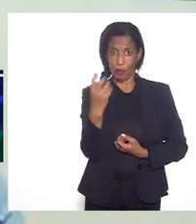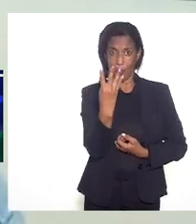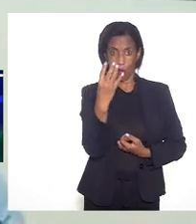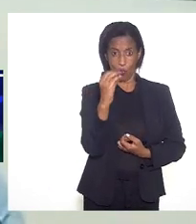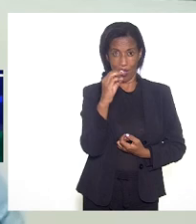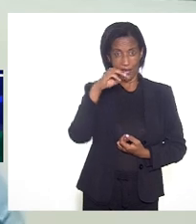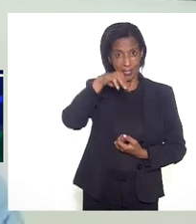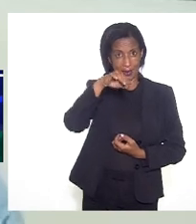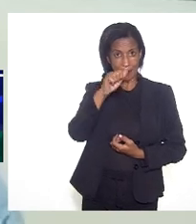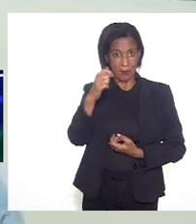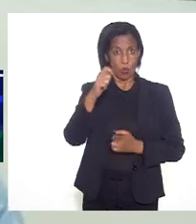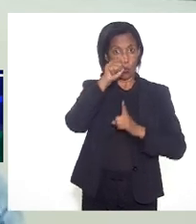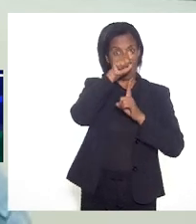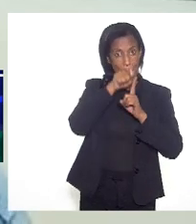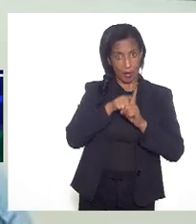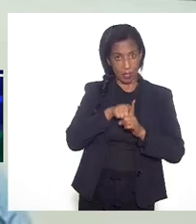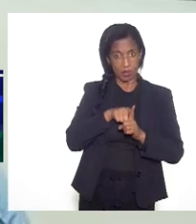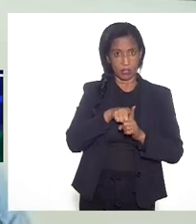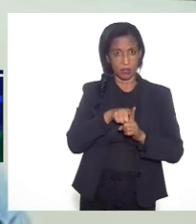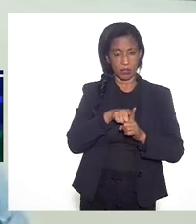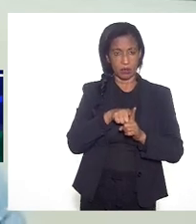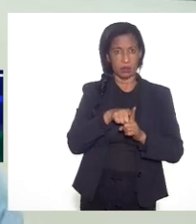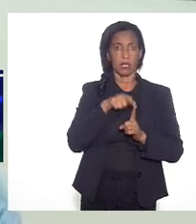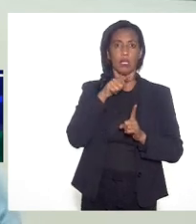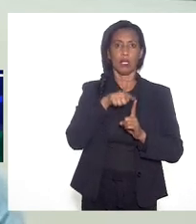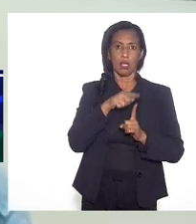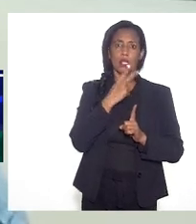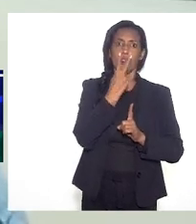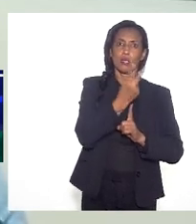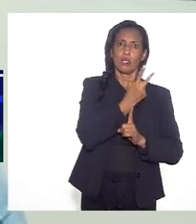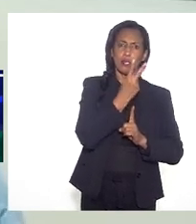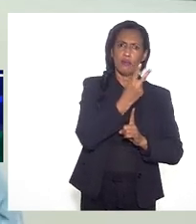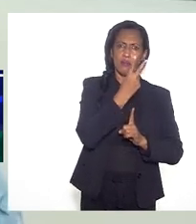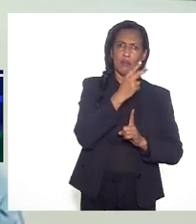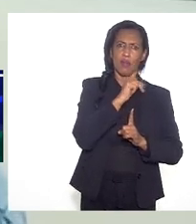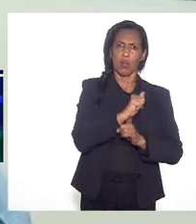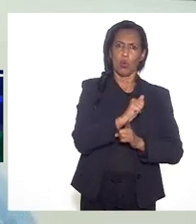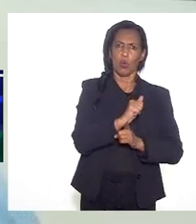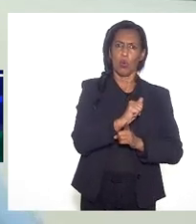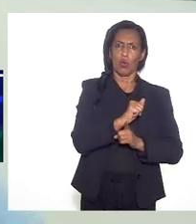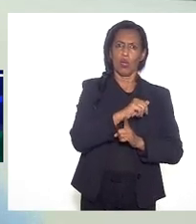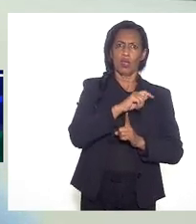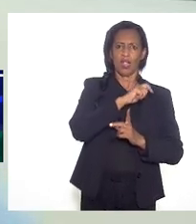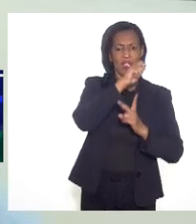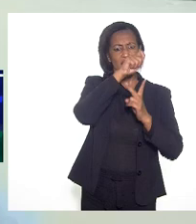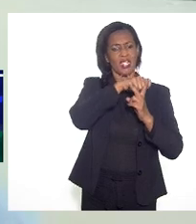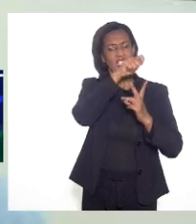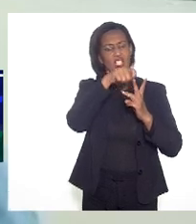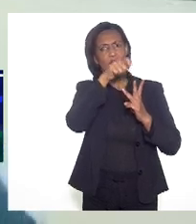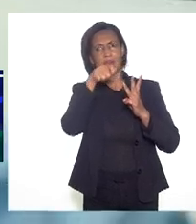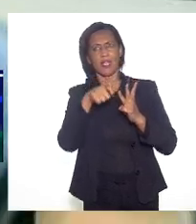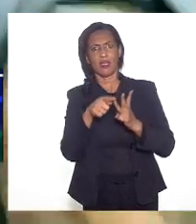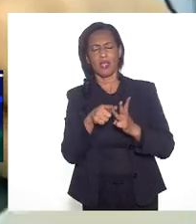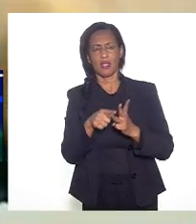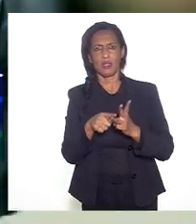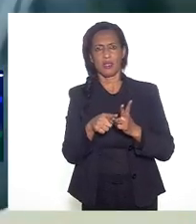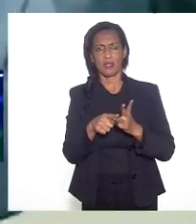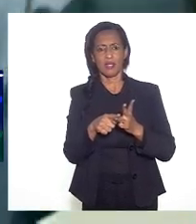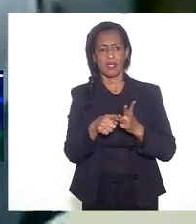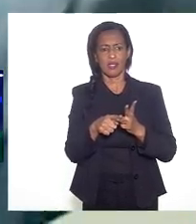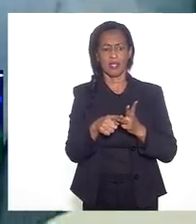famílias por mês, esse valor daria para cobrir praticamente quase 3 meses.